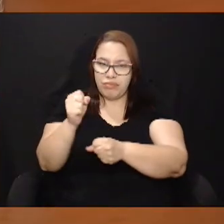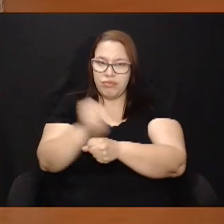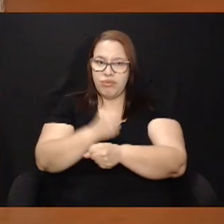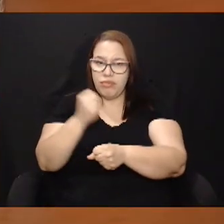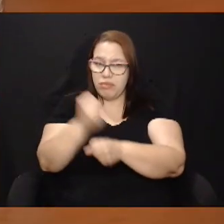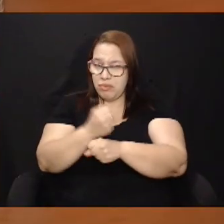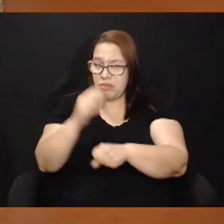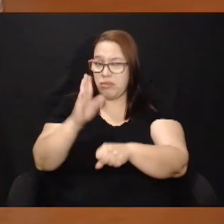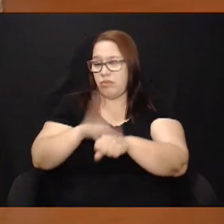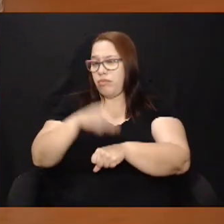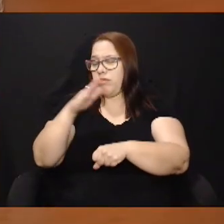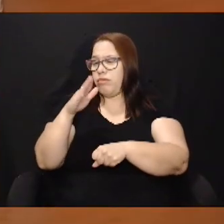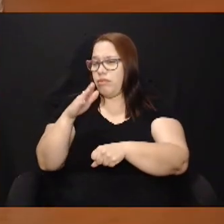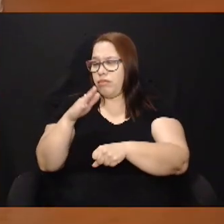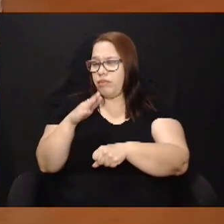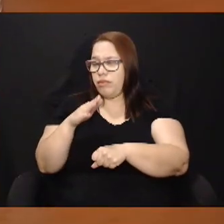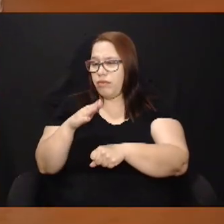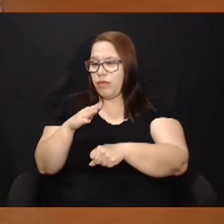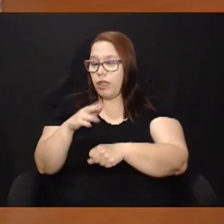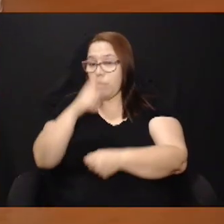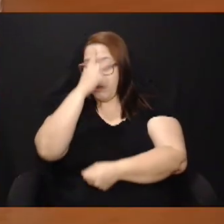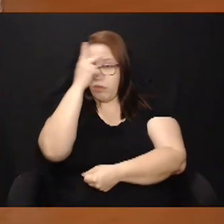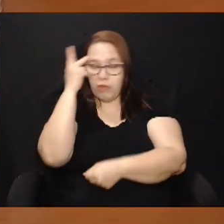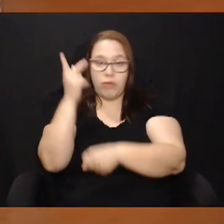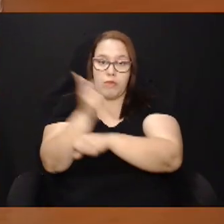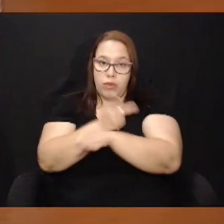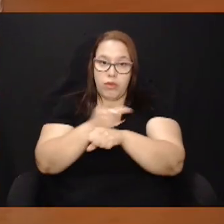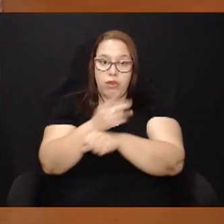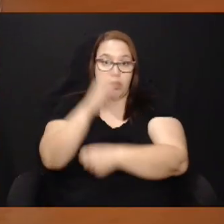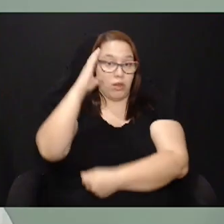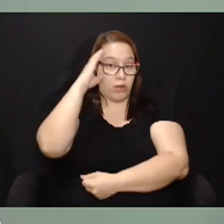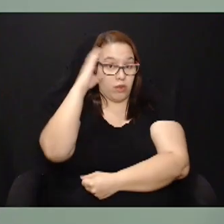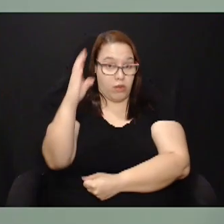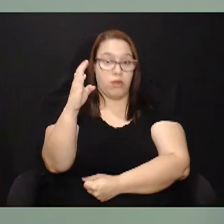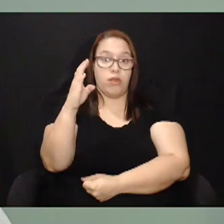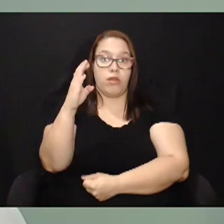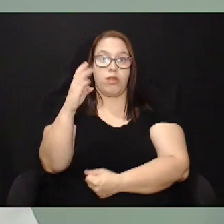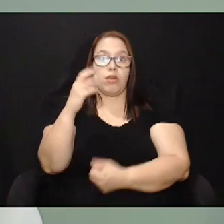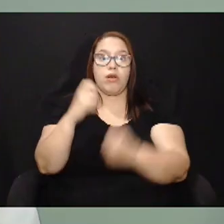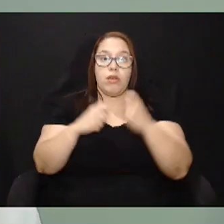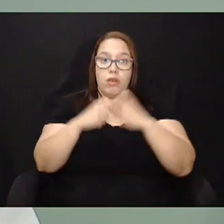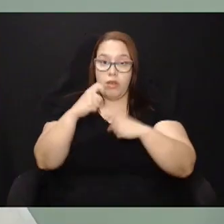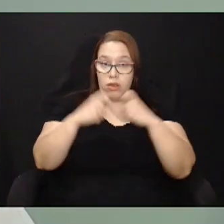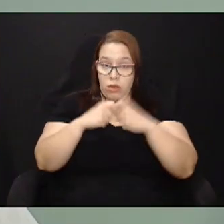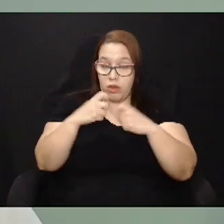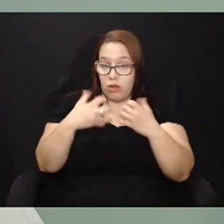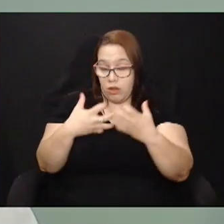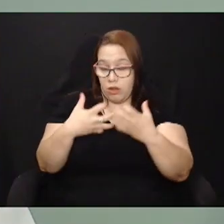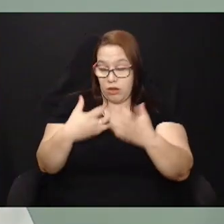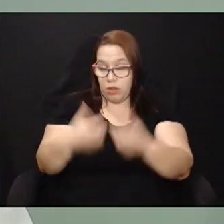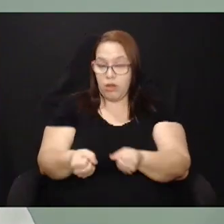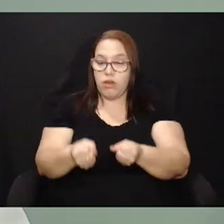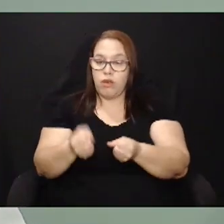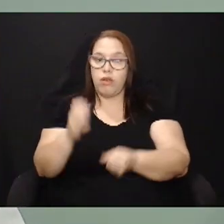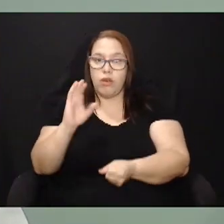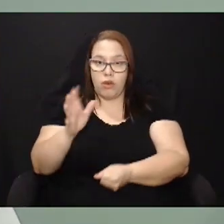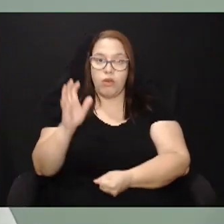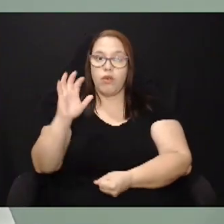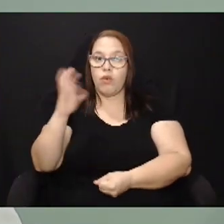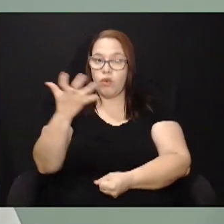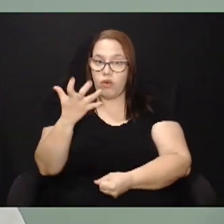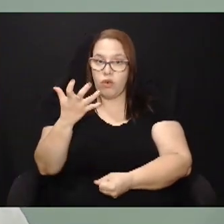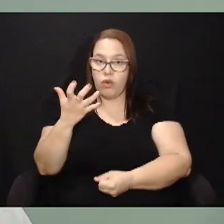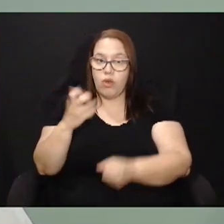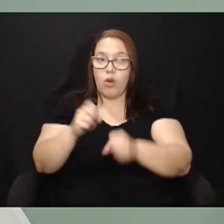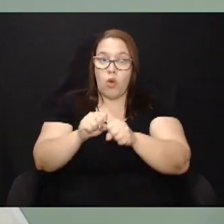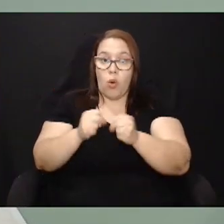gente tem mais pessoas procurando, principalmente naqueles casos de relação sexual consentida, que já aconteceu ou rompeu a camisinha.